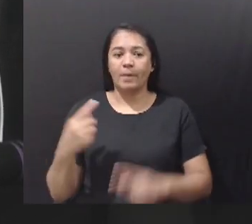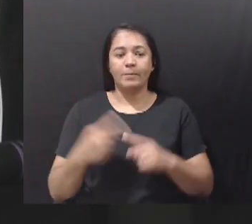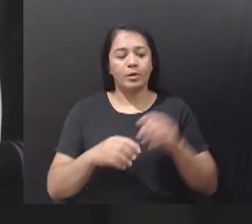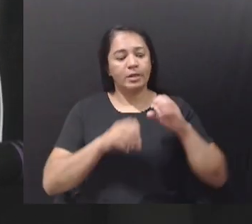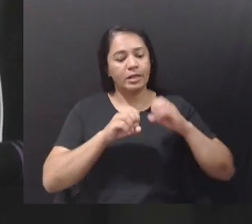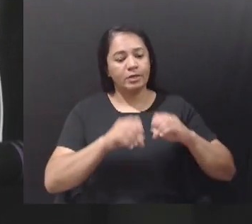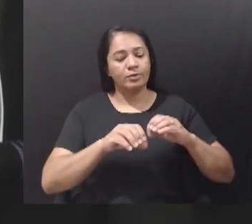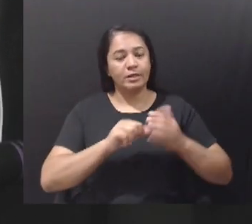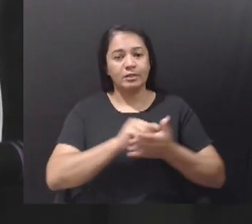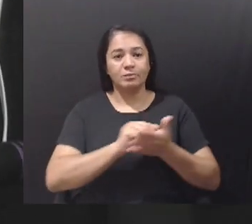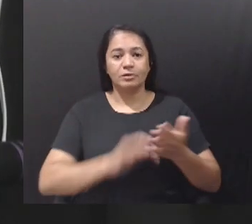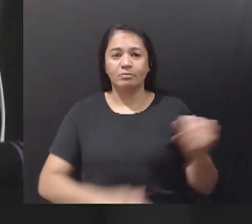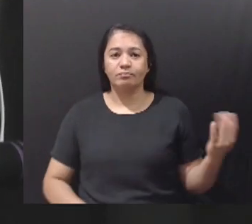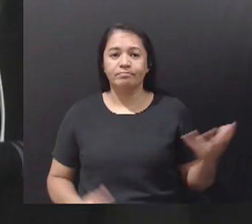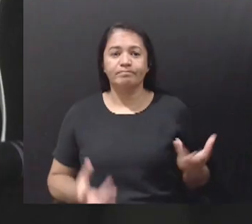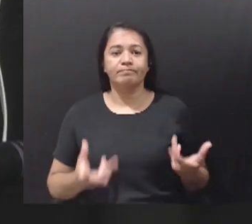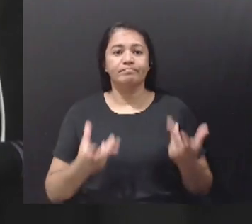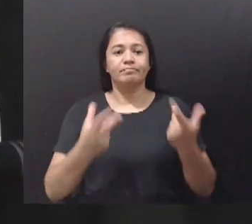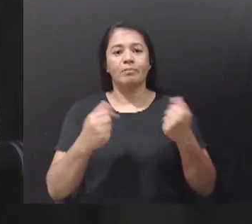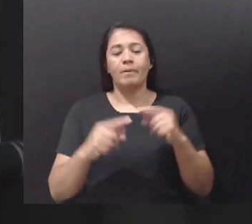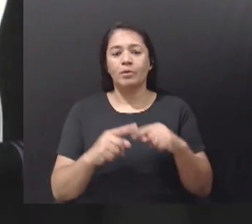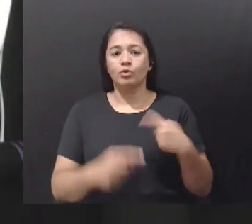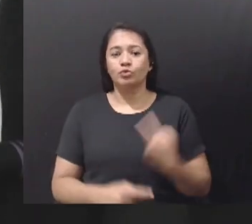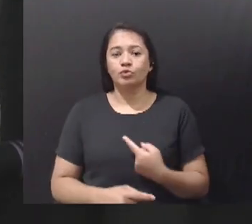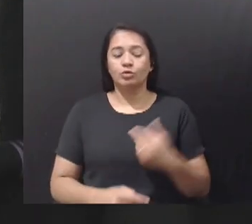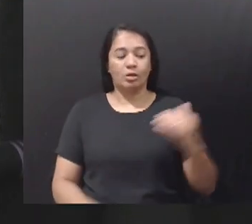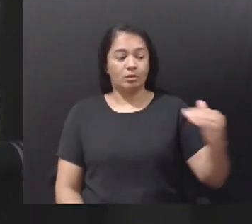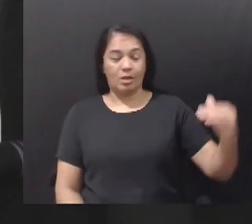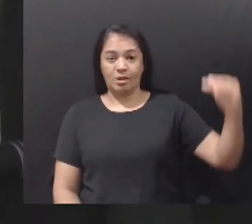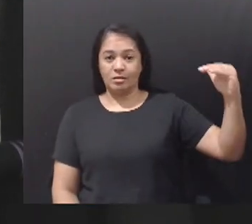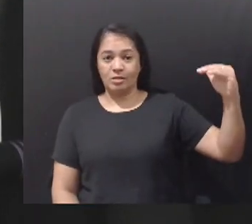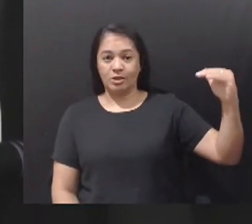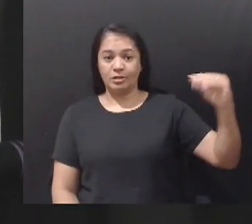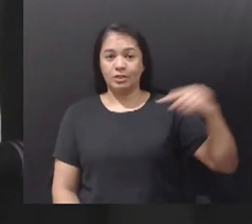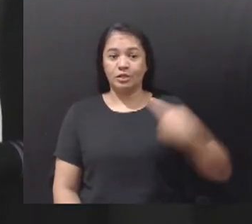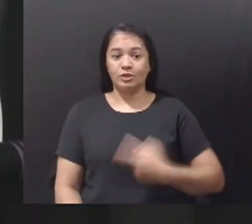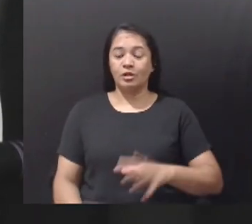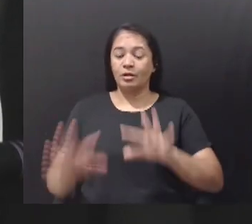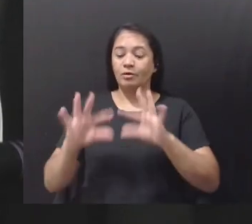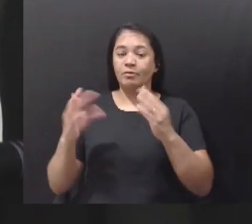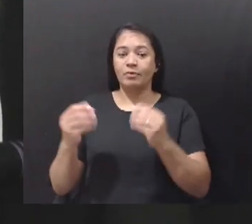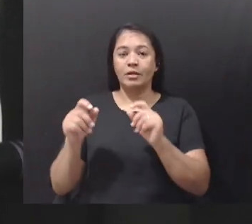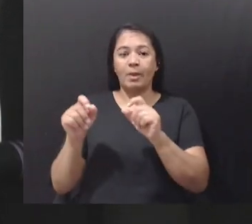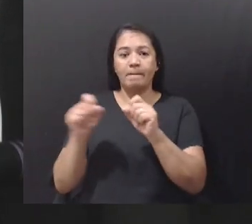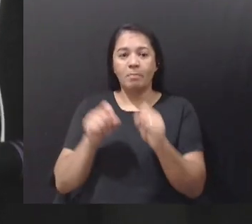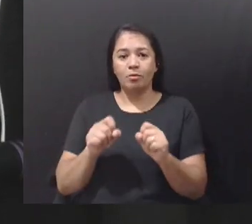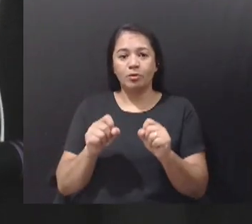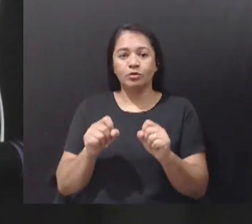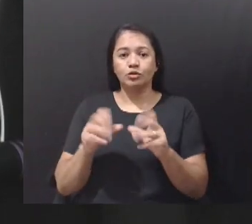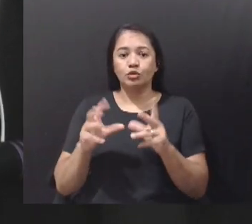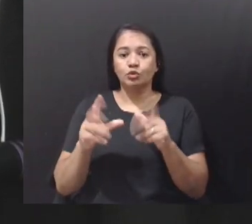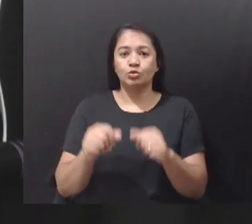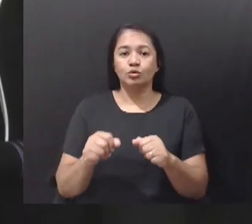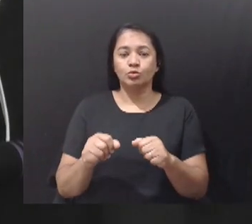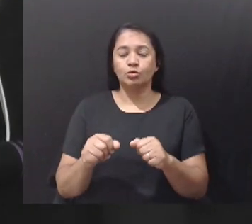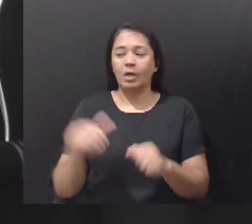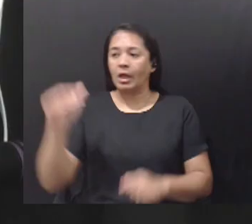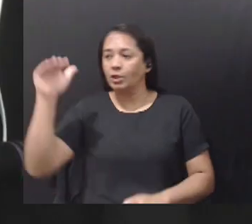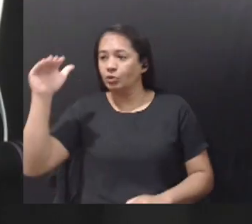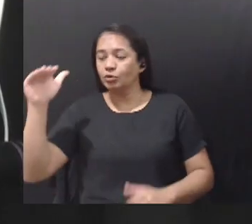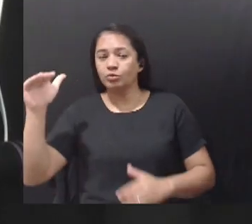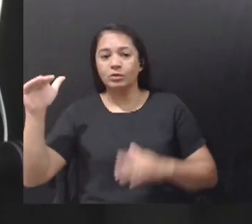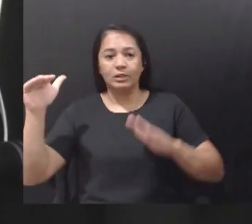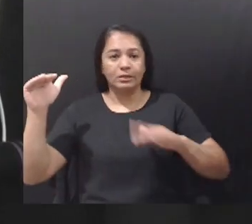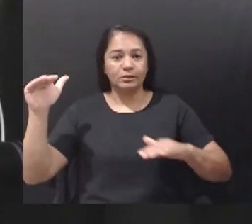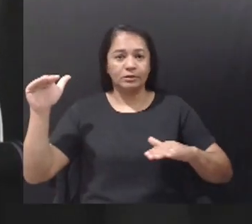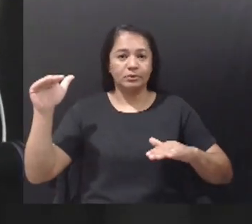porque os nossos adultos e as nossas famílias podem ser, todos eles, os adultos melhores, na